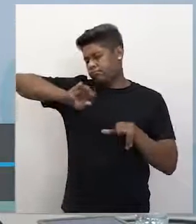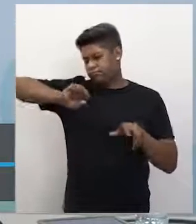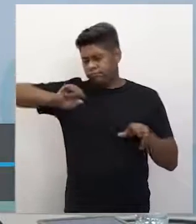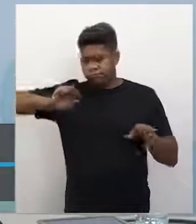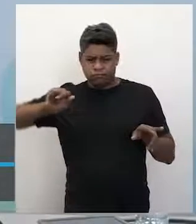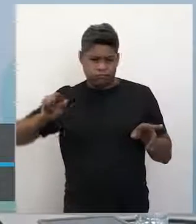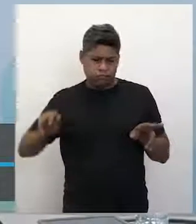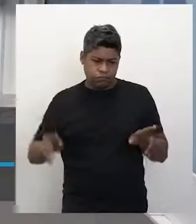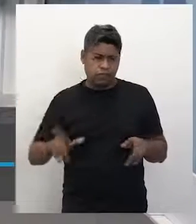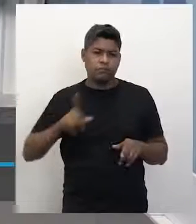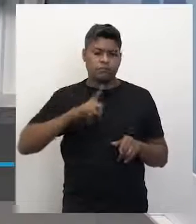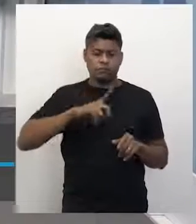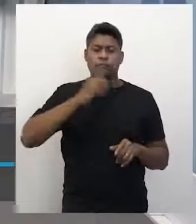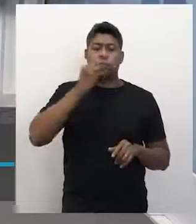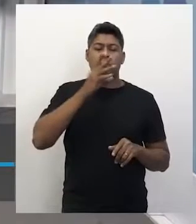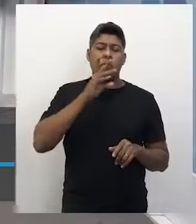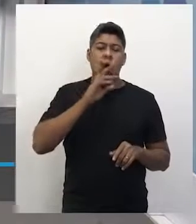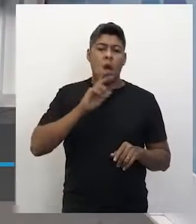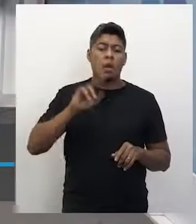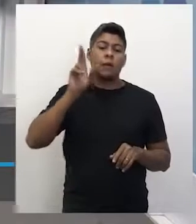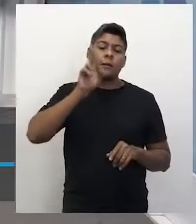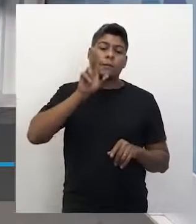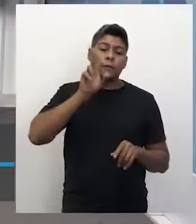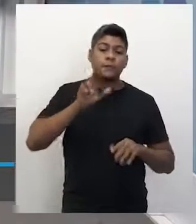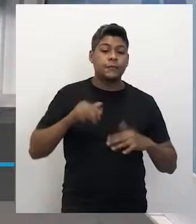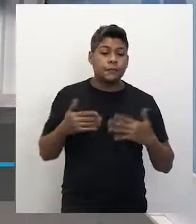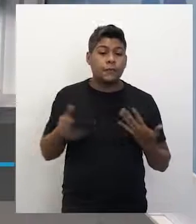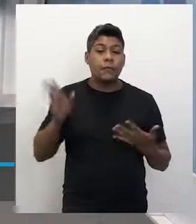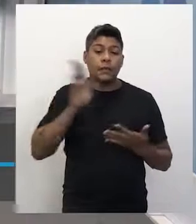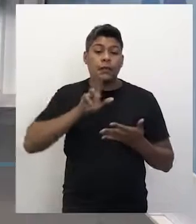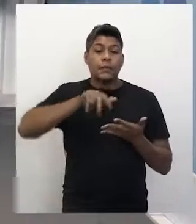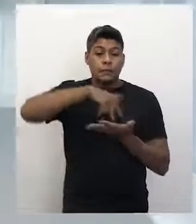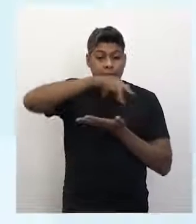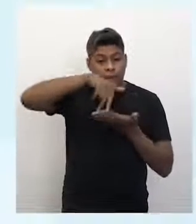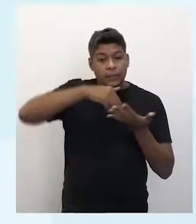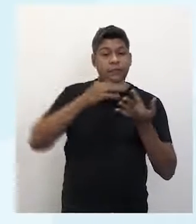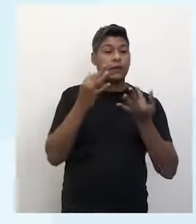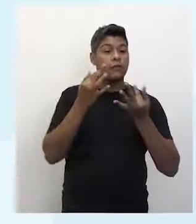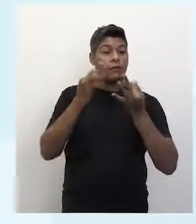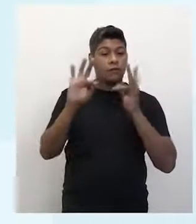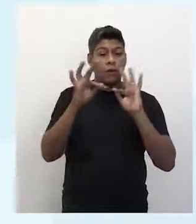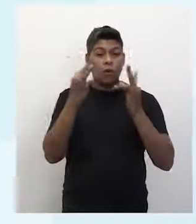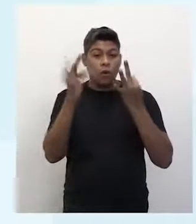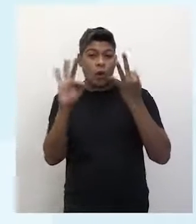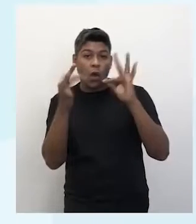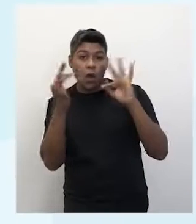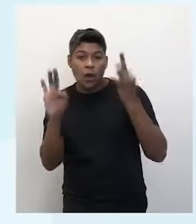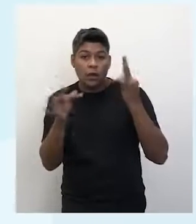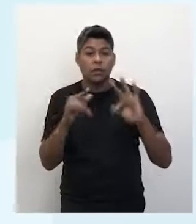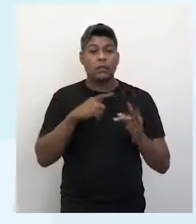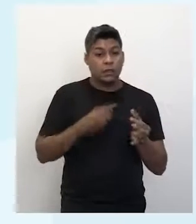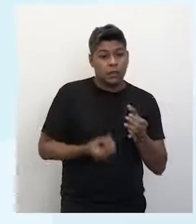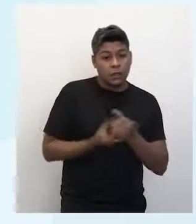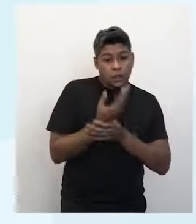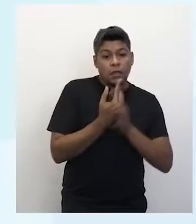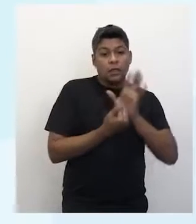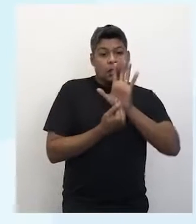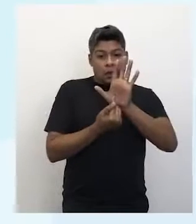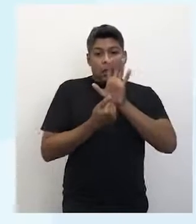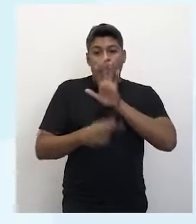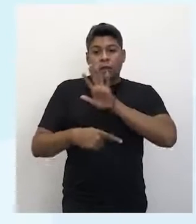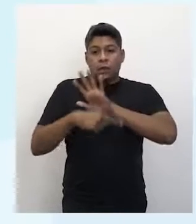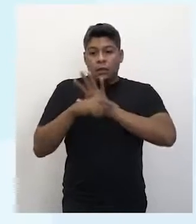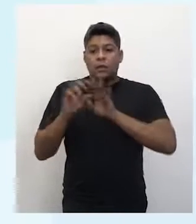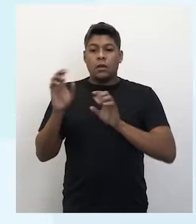fim do mundo. turma, muito boa, boas lembranças. Então, relembrando, danças folclóricas. Essas danças tiveram sua origem nas manifestações trazidas